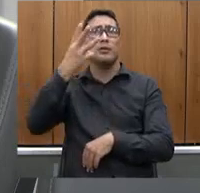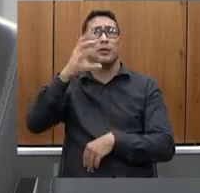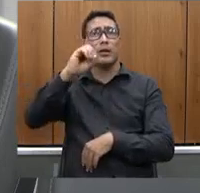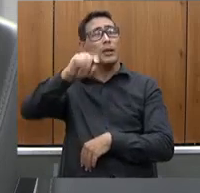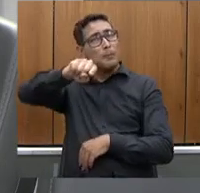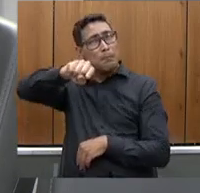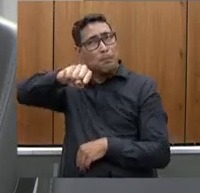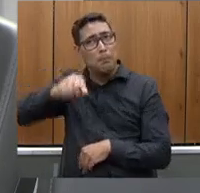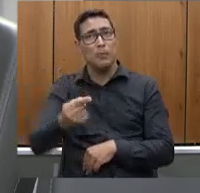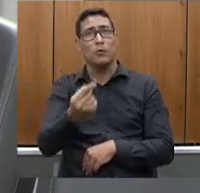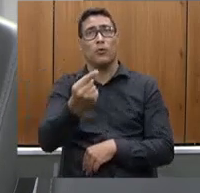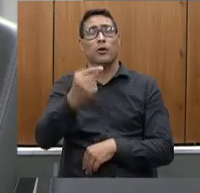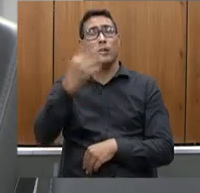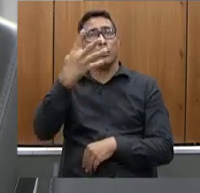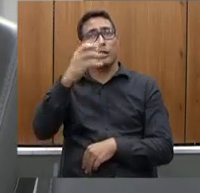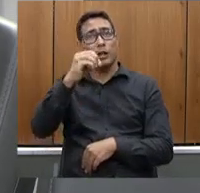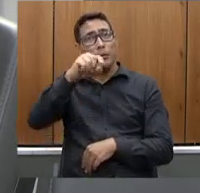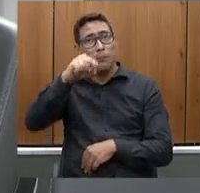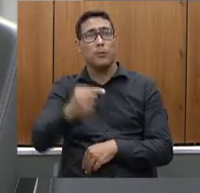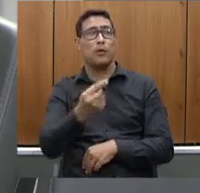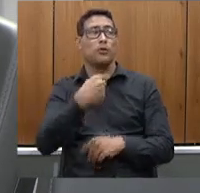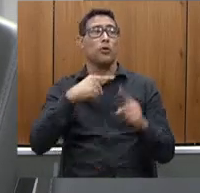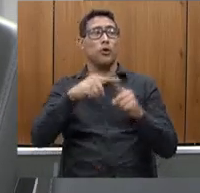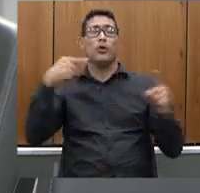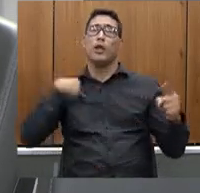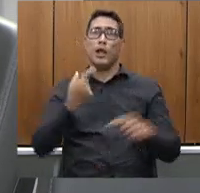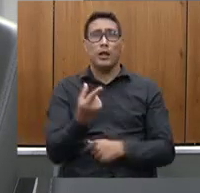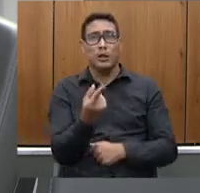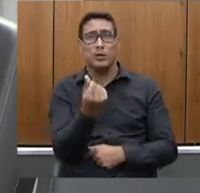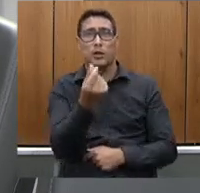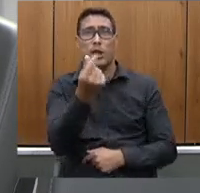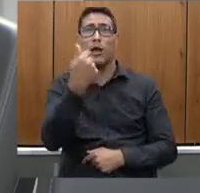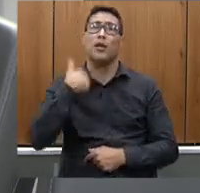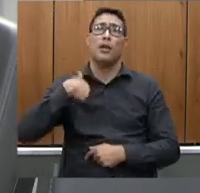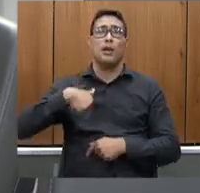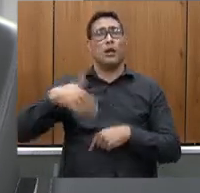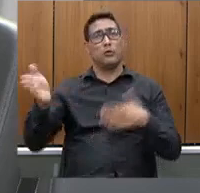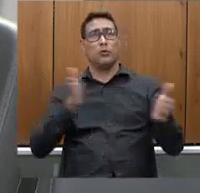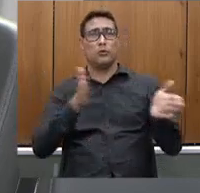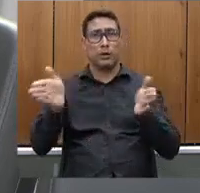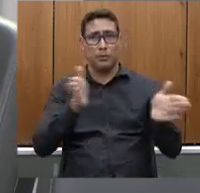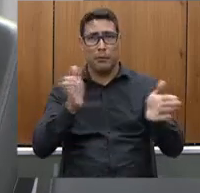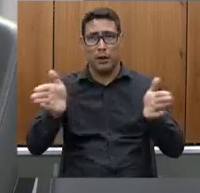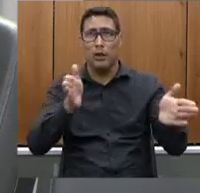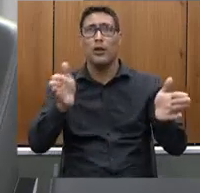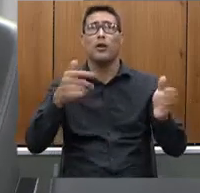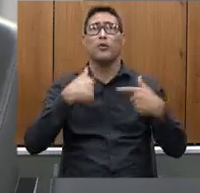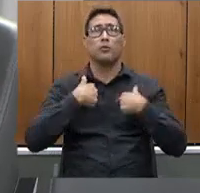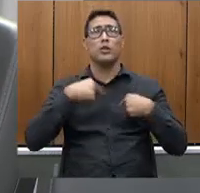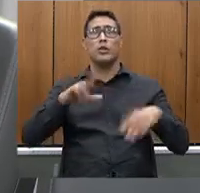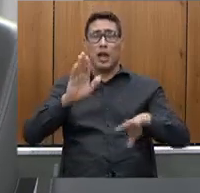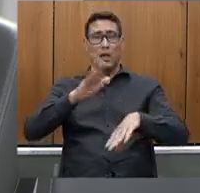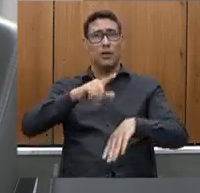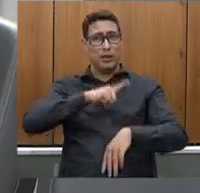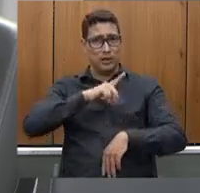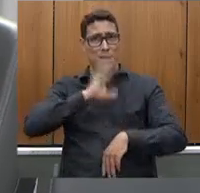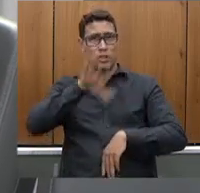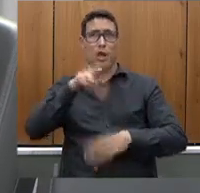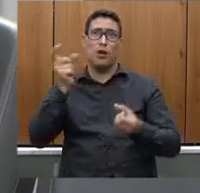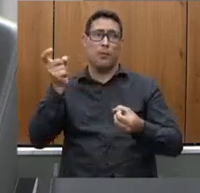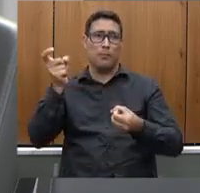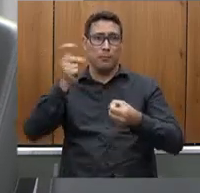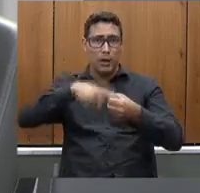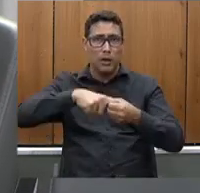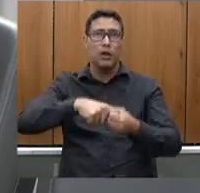mil e aí o custeio da diárias né deslocamento isso a gente já tem uma parceria que com o